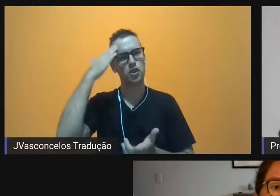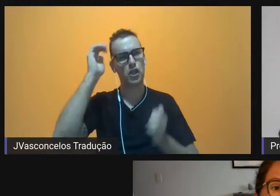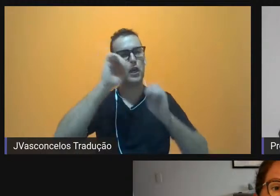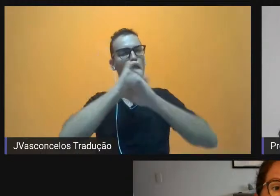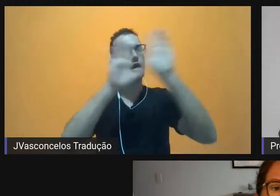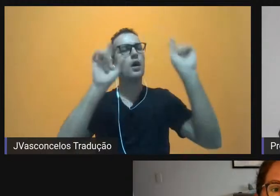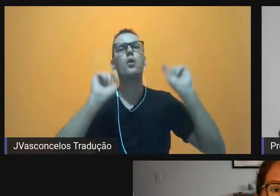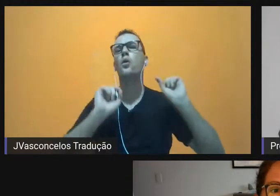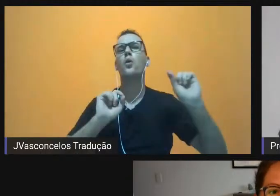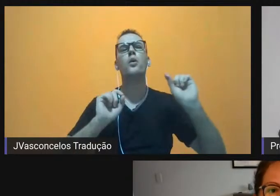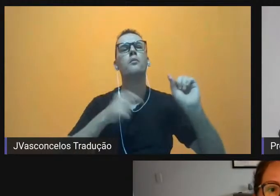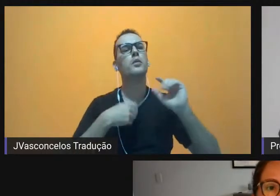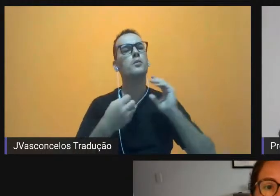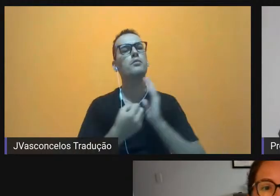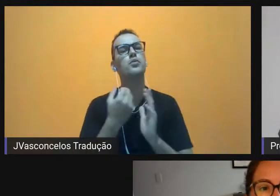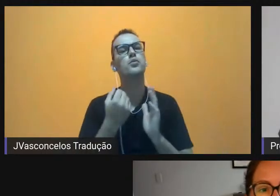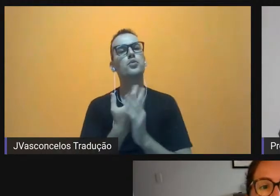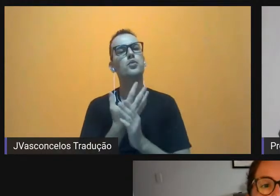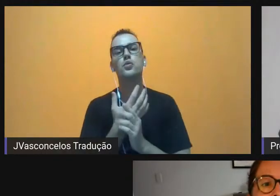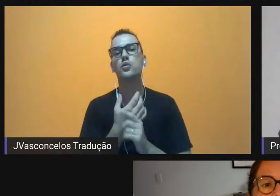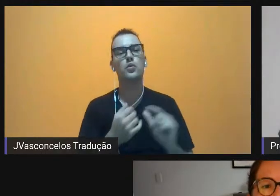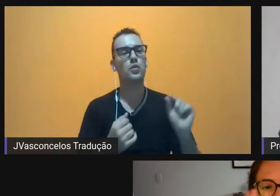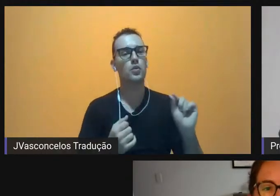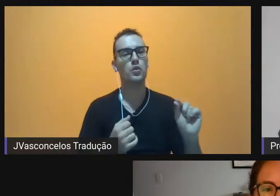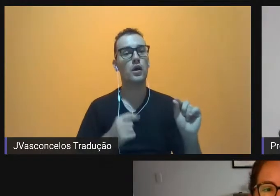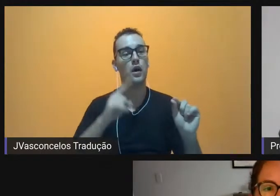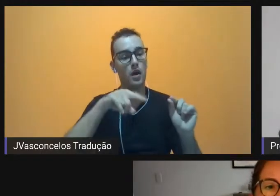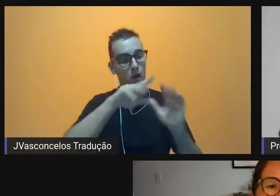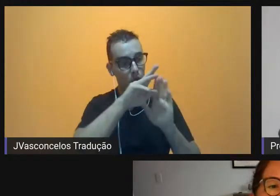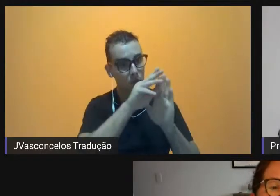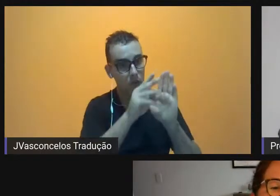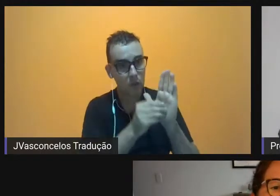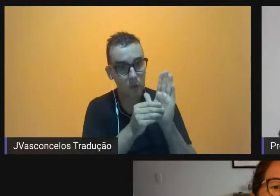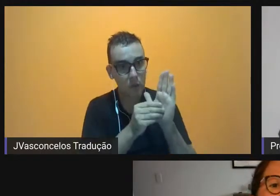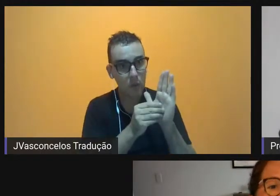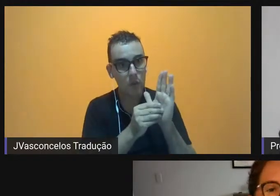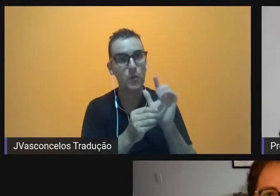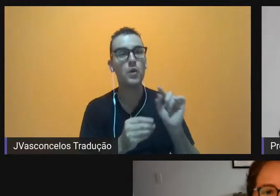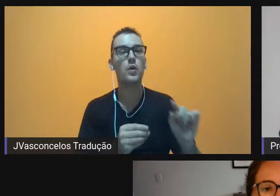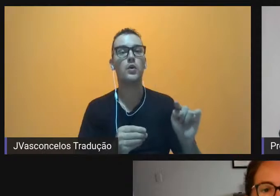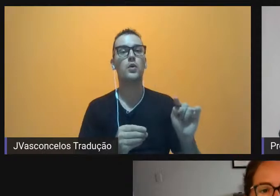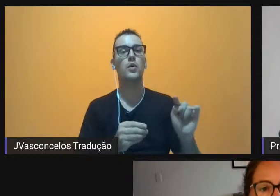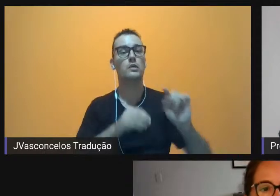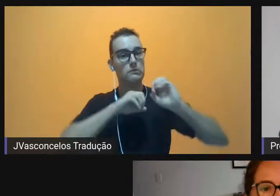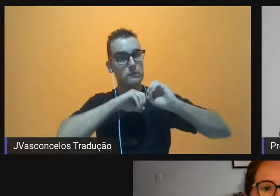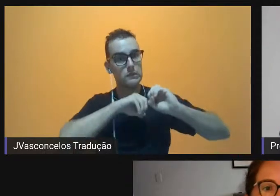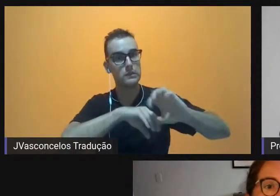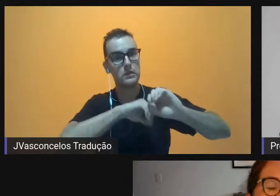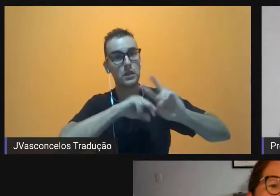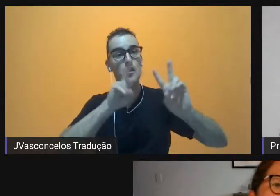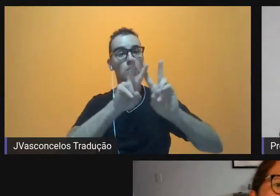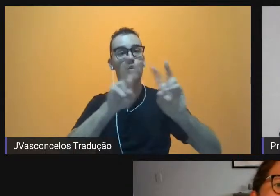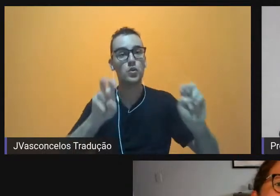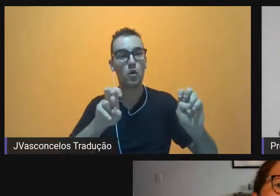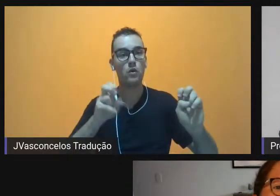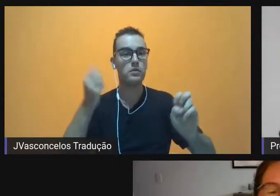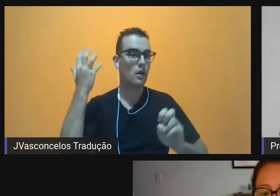né, assim, que era algum conteúdo para poder ensinar sobre audiodescrição. Não sabia